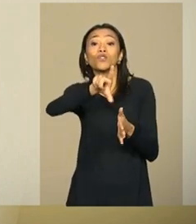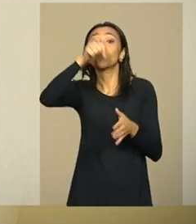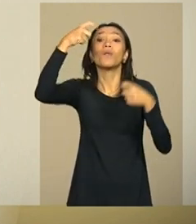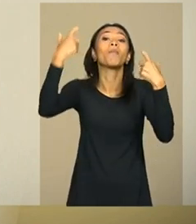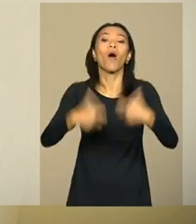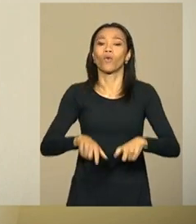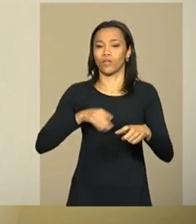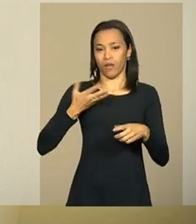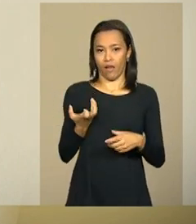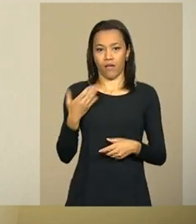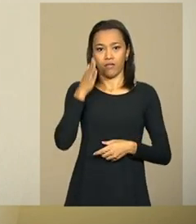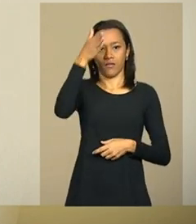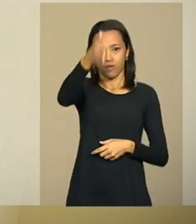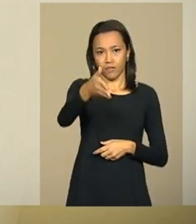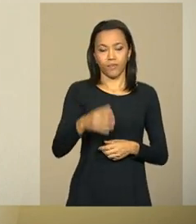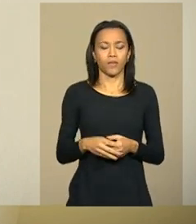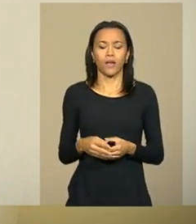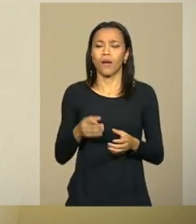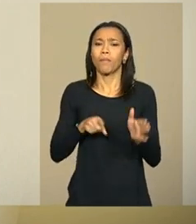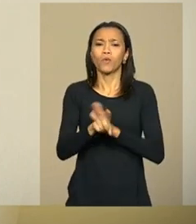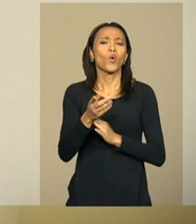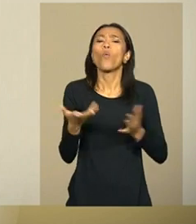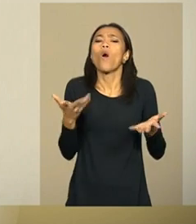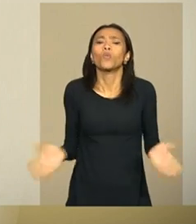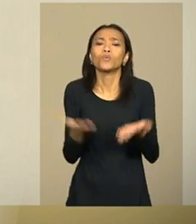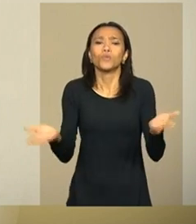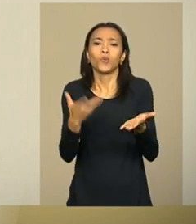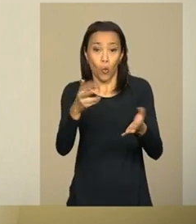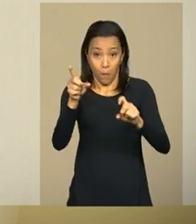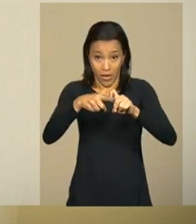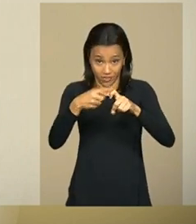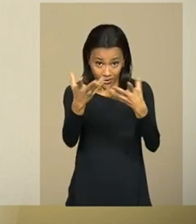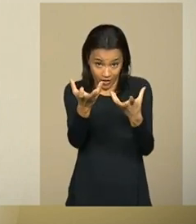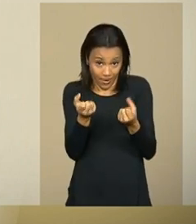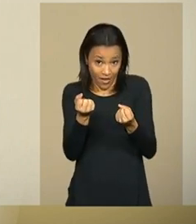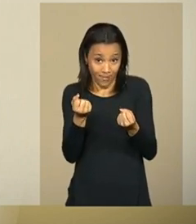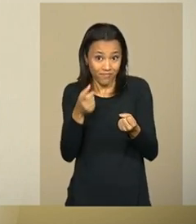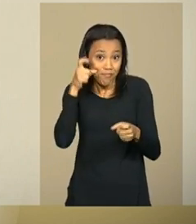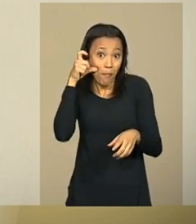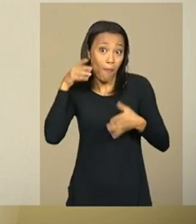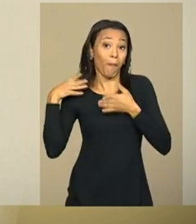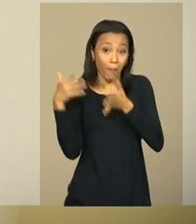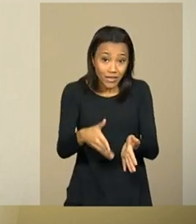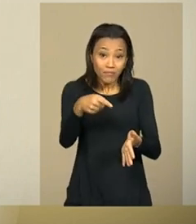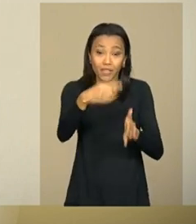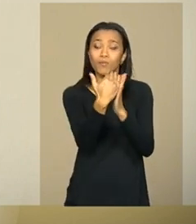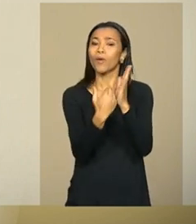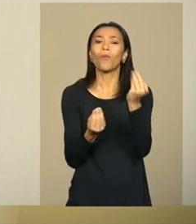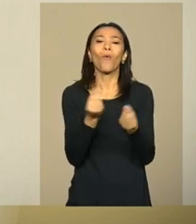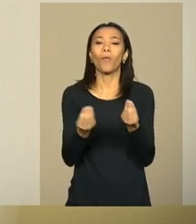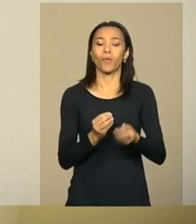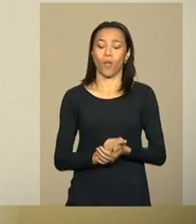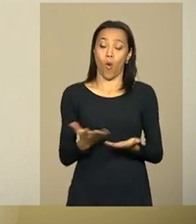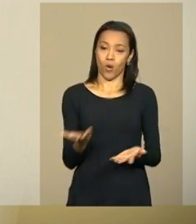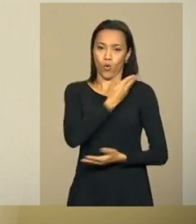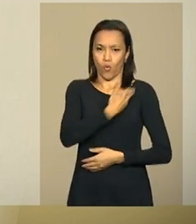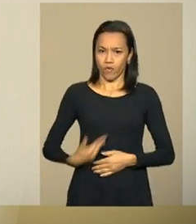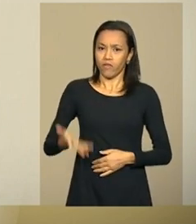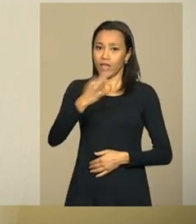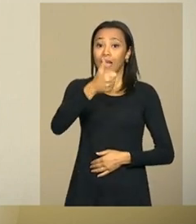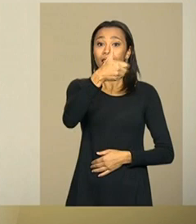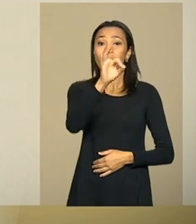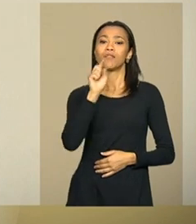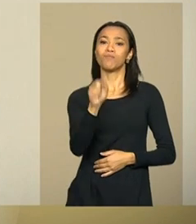onde querem ir e quais são os incentivos para médico que quiser participar do programa presidenta olha Luciano o governo federal vai pagar R